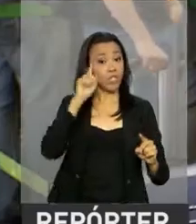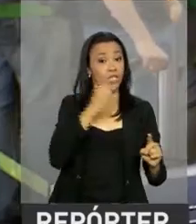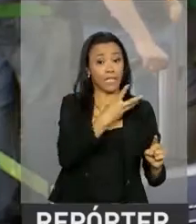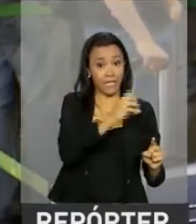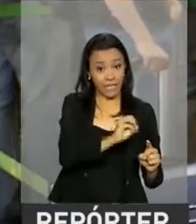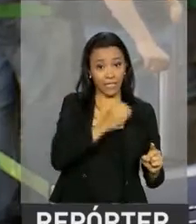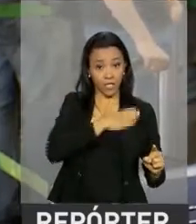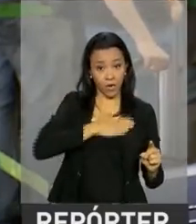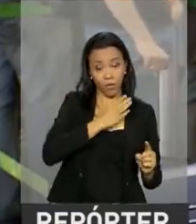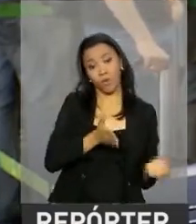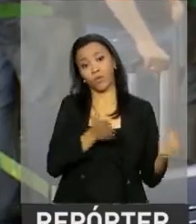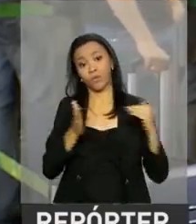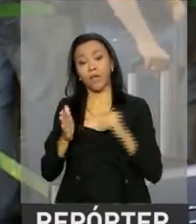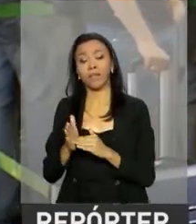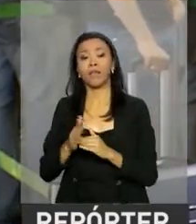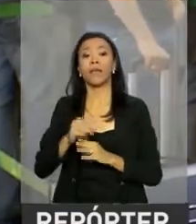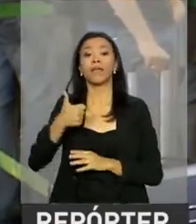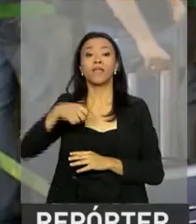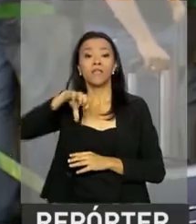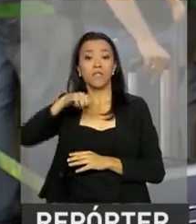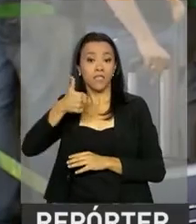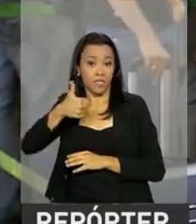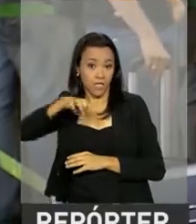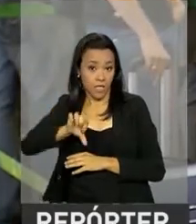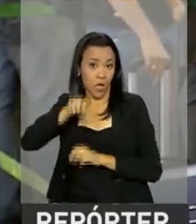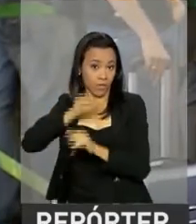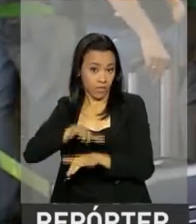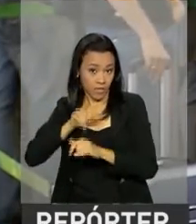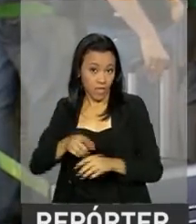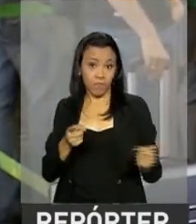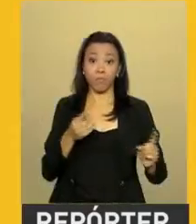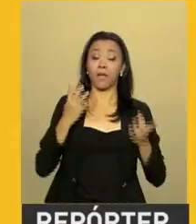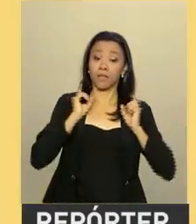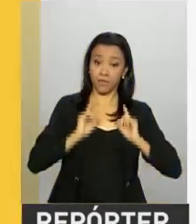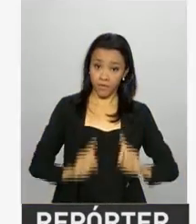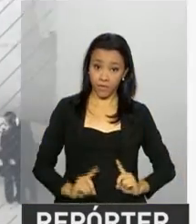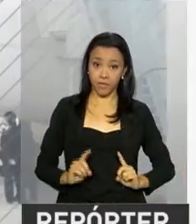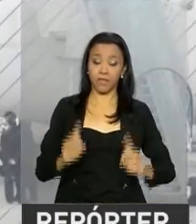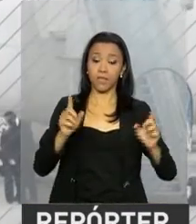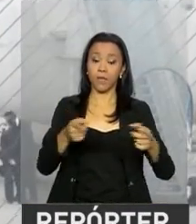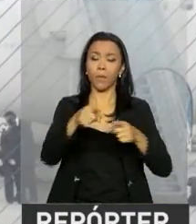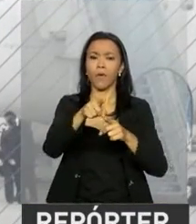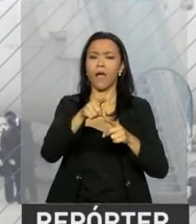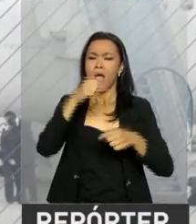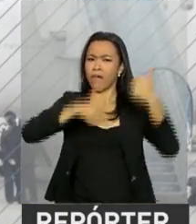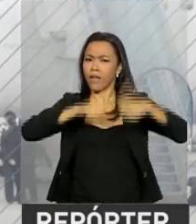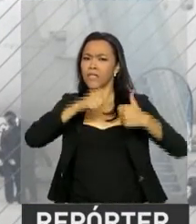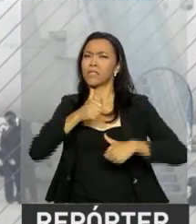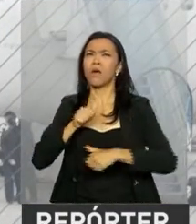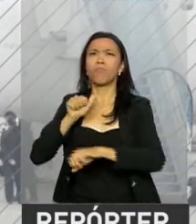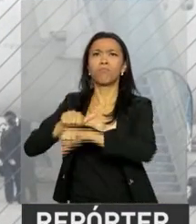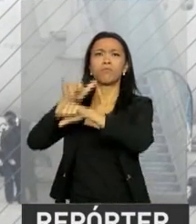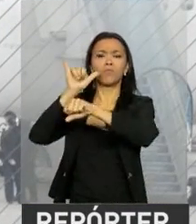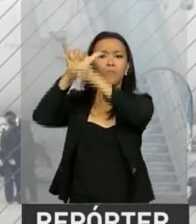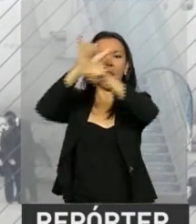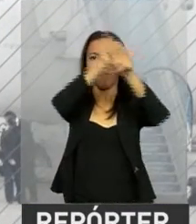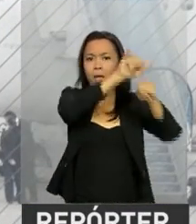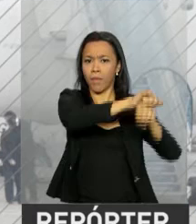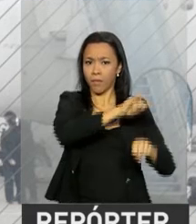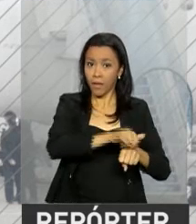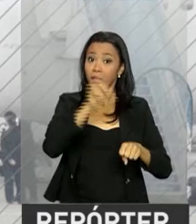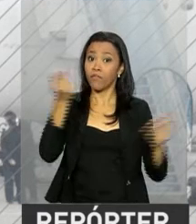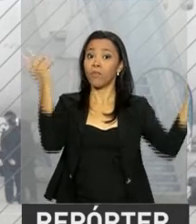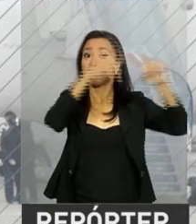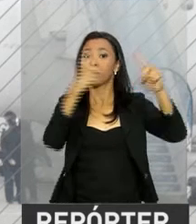30 de agosto e 19 de setembro para as paraolimpíadas os aeroportos avaliados foram os estados que receberão